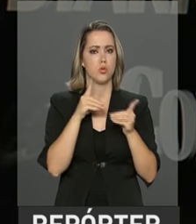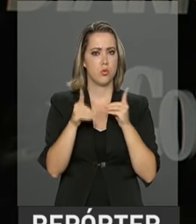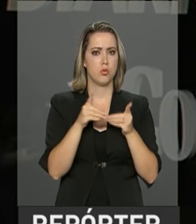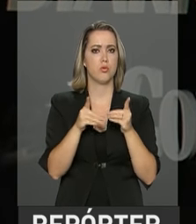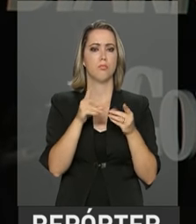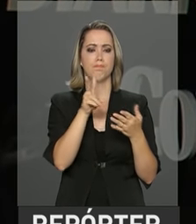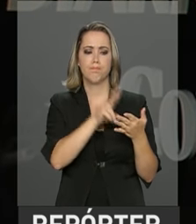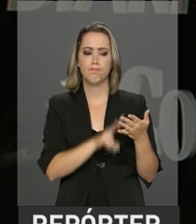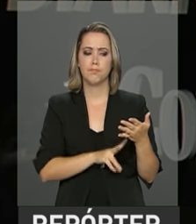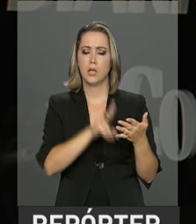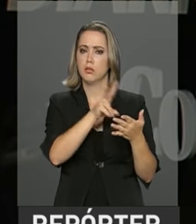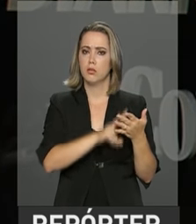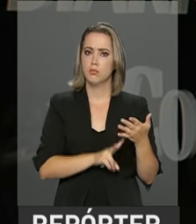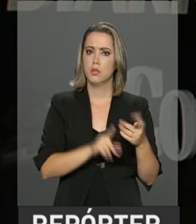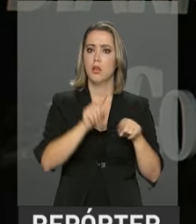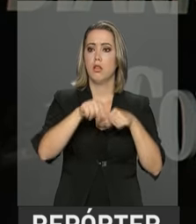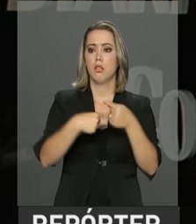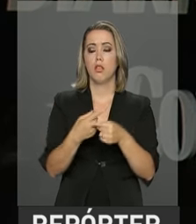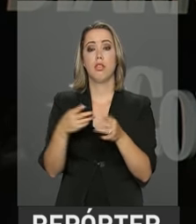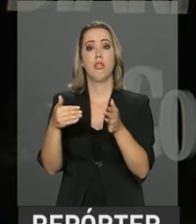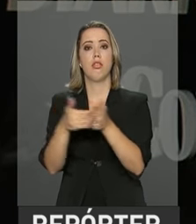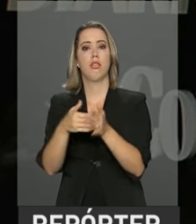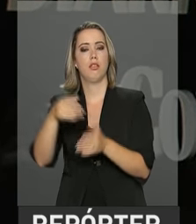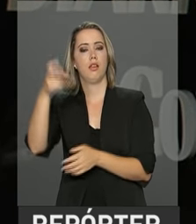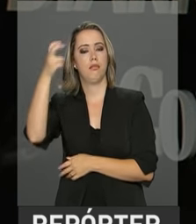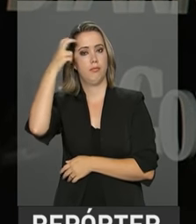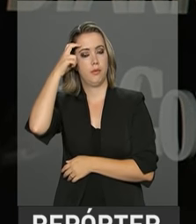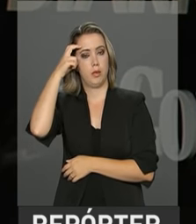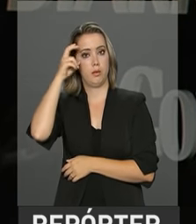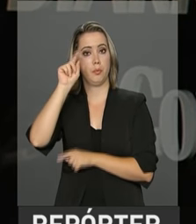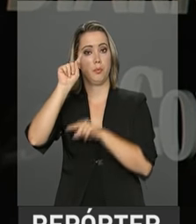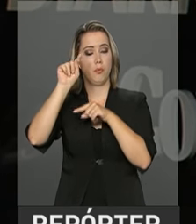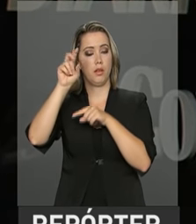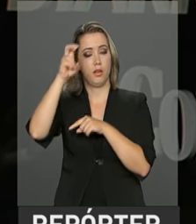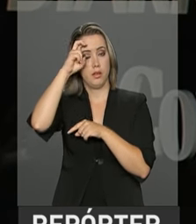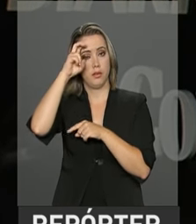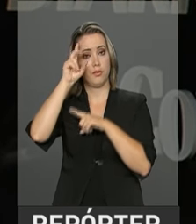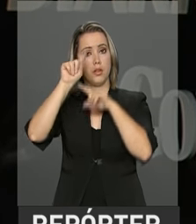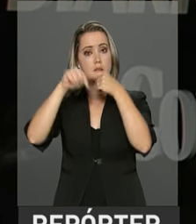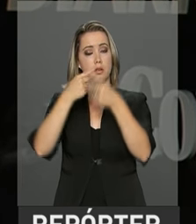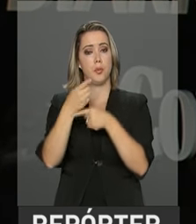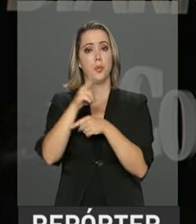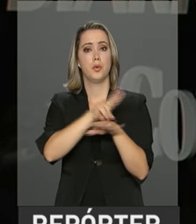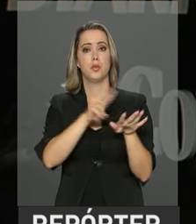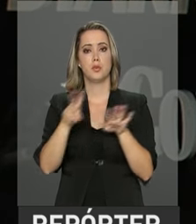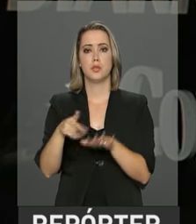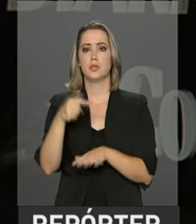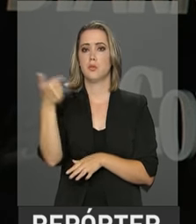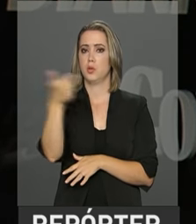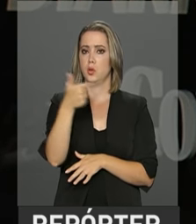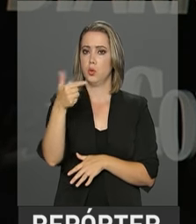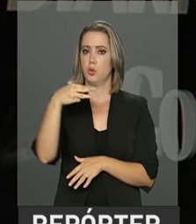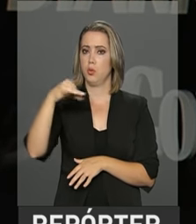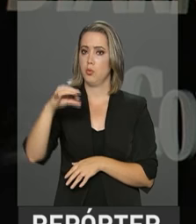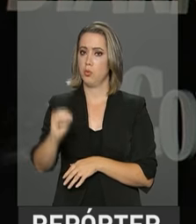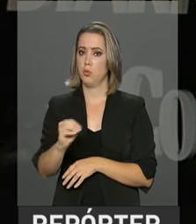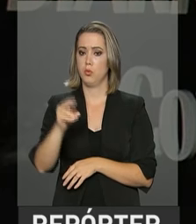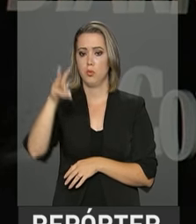devem se estender até esta quinta-feira. E na semana que vem, a partir do dia 2 de maio,